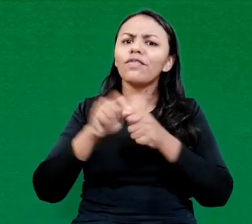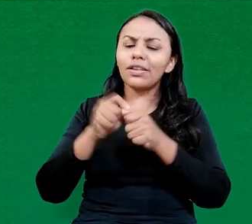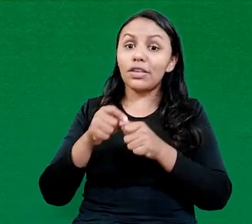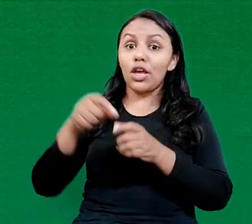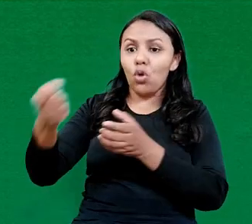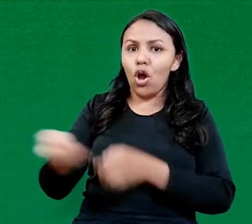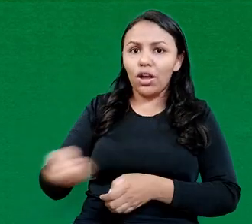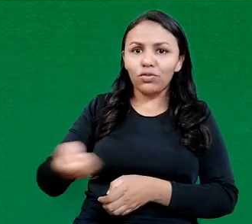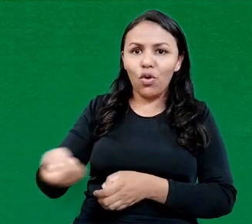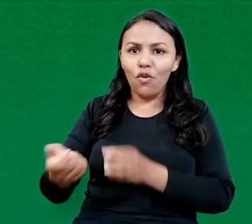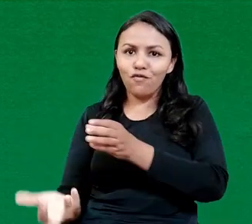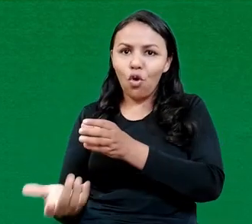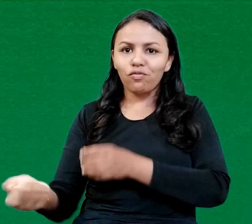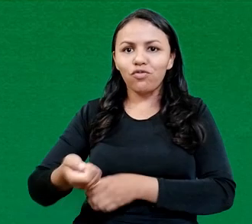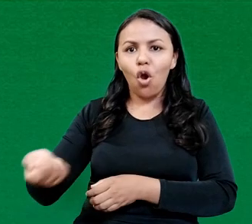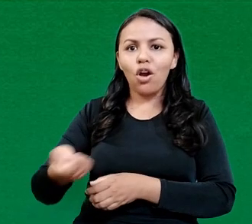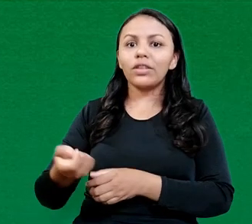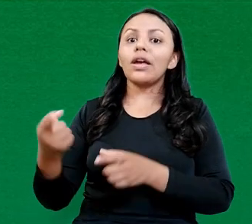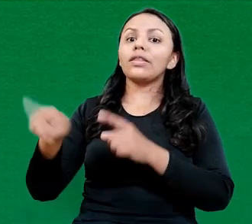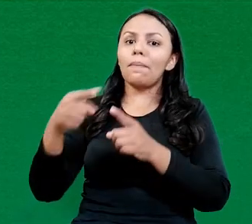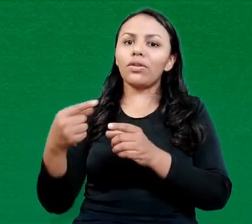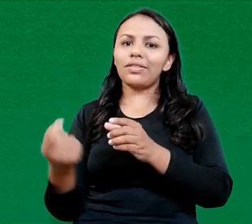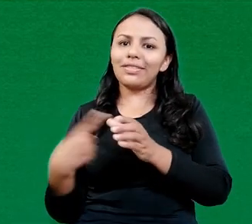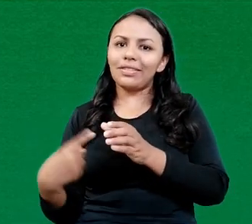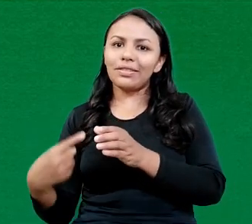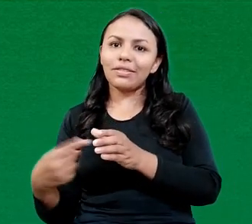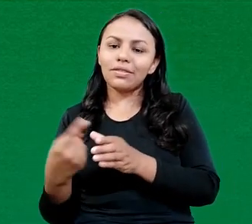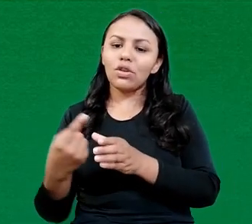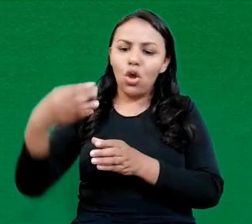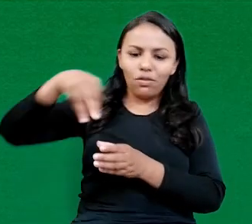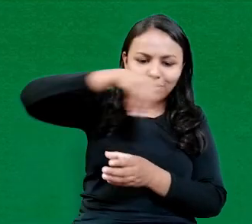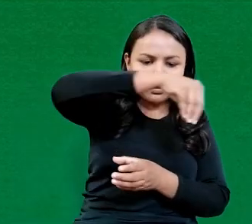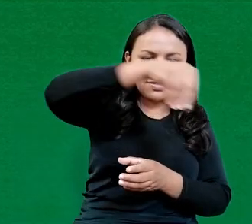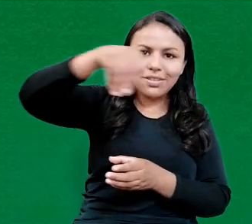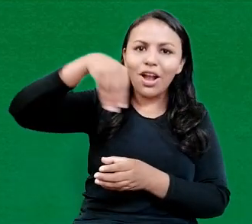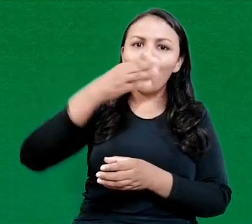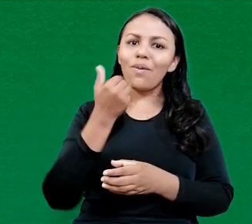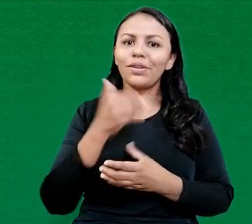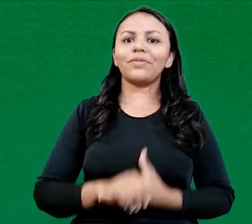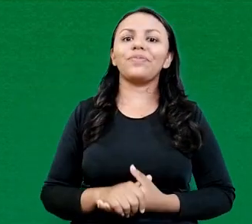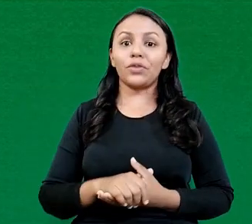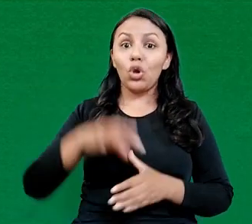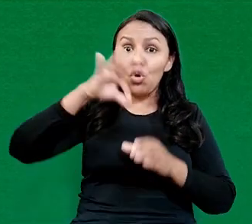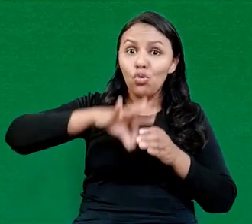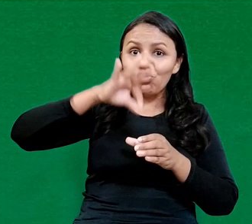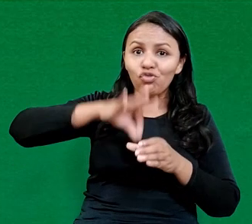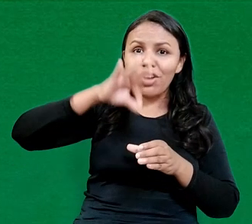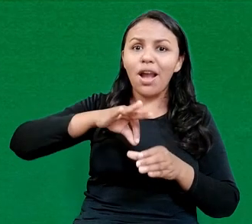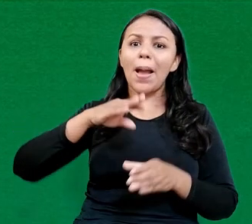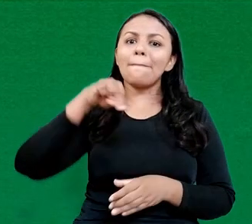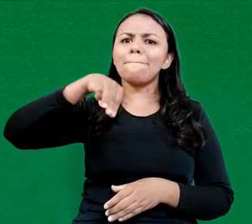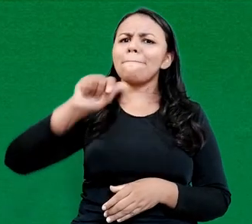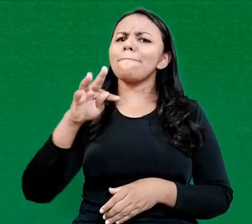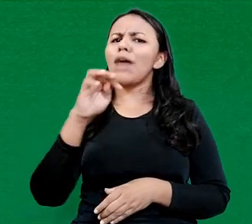torrando a semente, depois triturando e acrescentando sobre as suas preparações. Erva mate, o chamate, excelente fonte